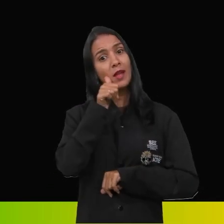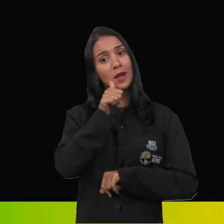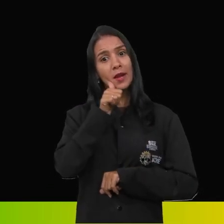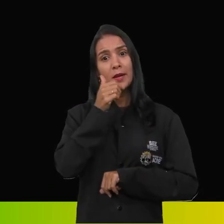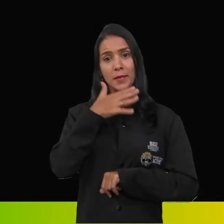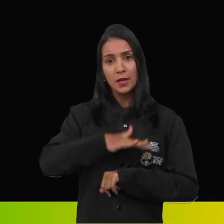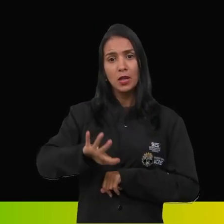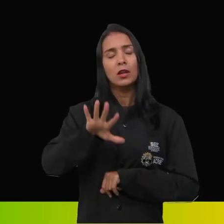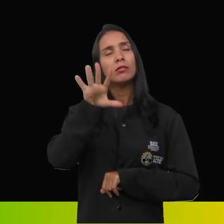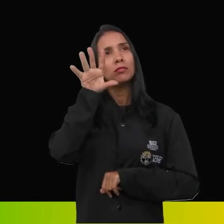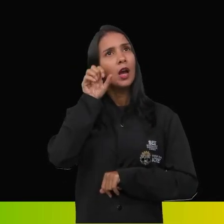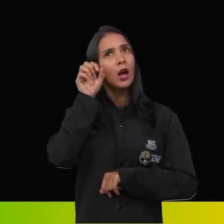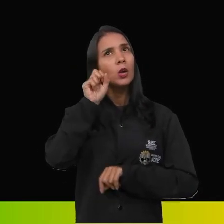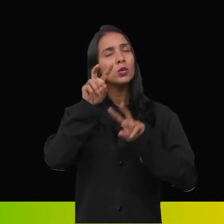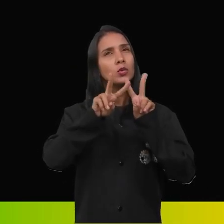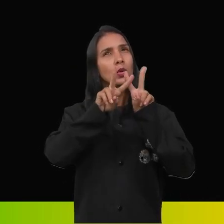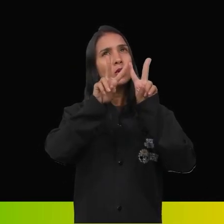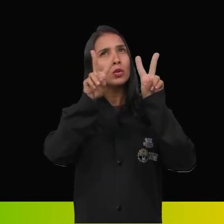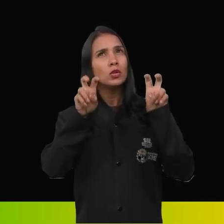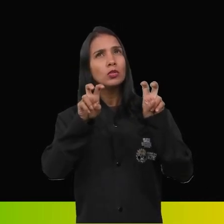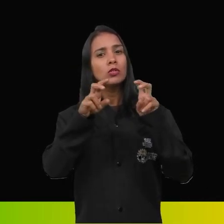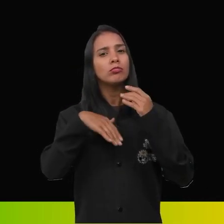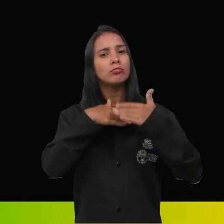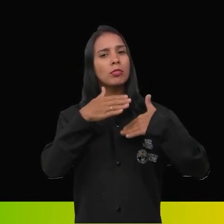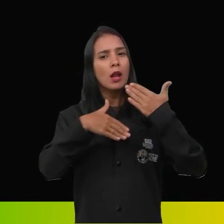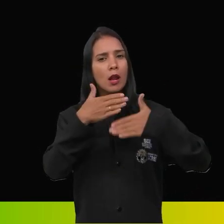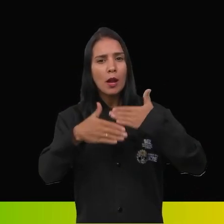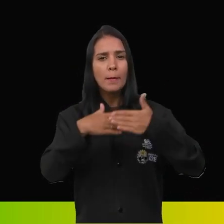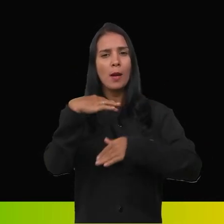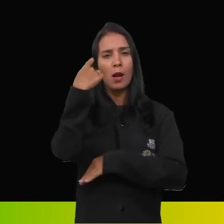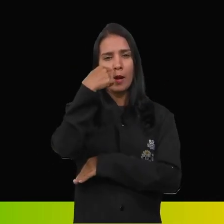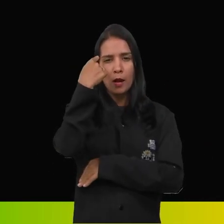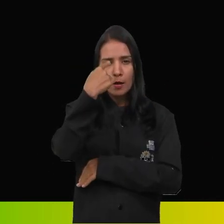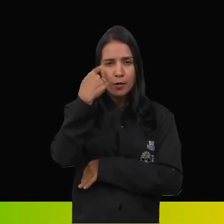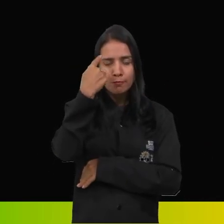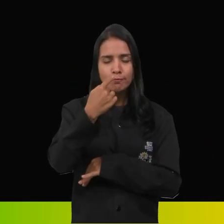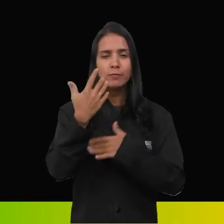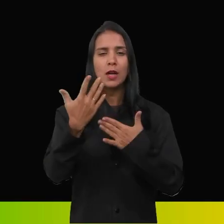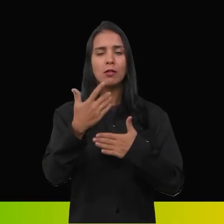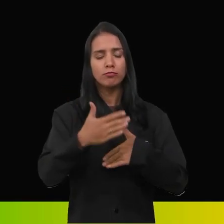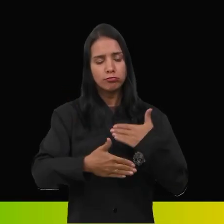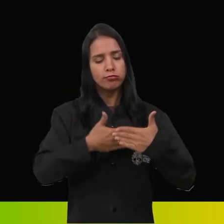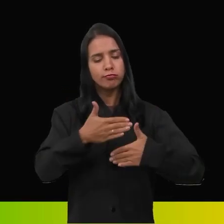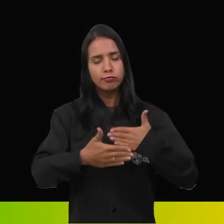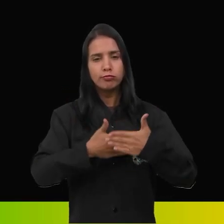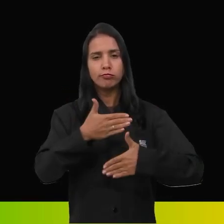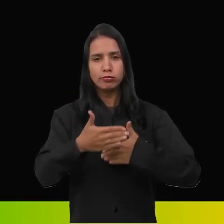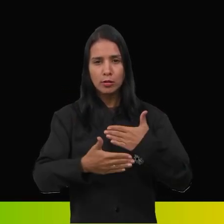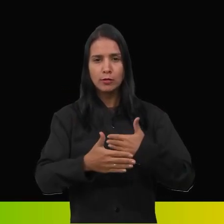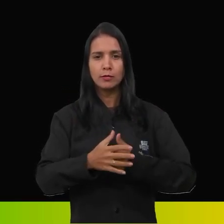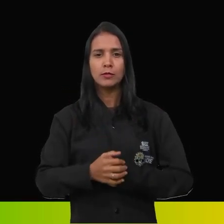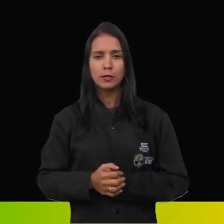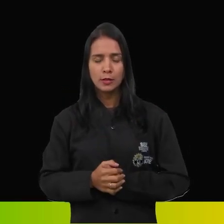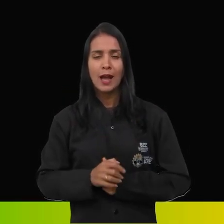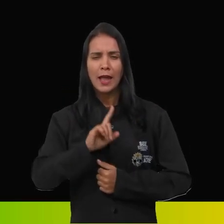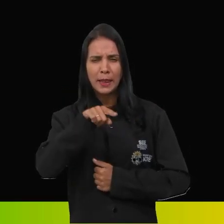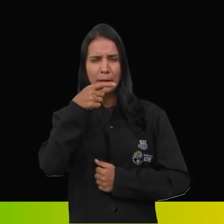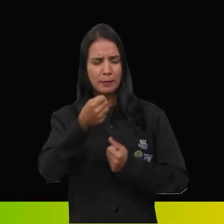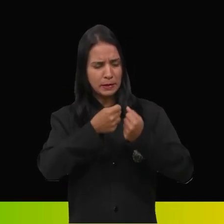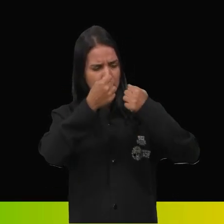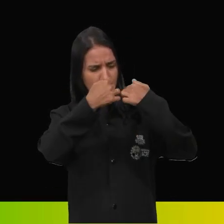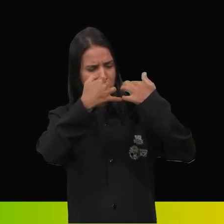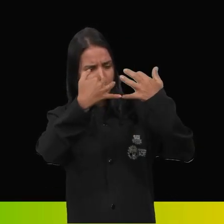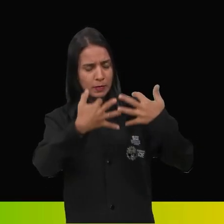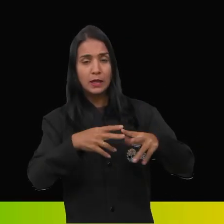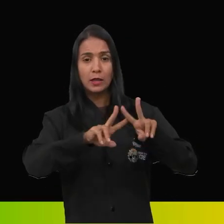espanhola, da infanta, aliás, espanhola Carlota Joaquina, e explica, né,